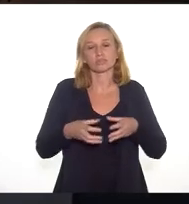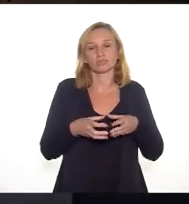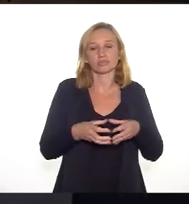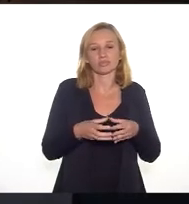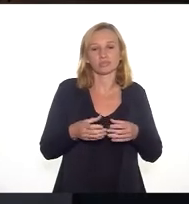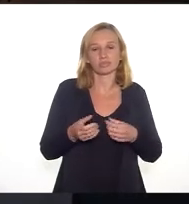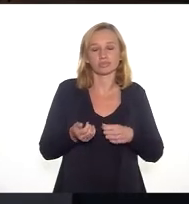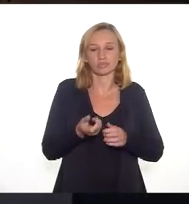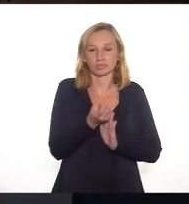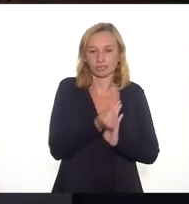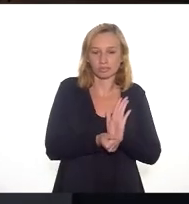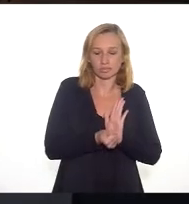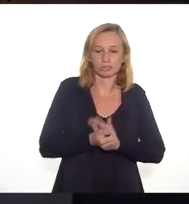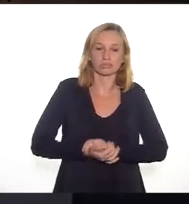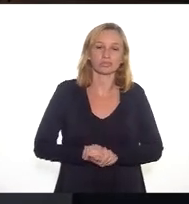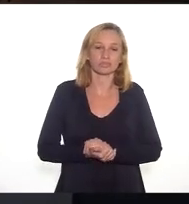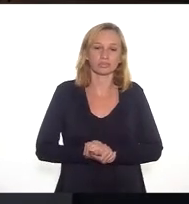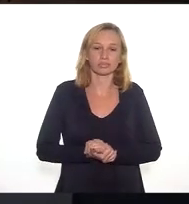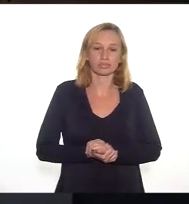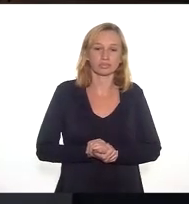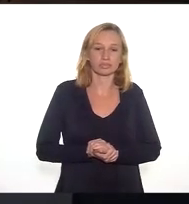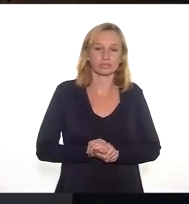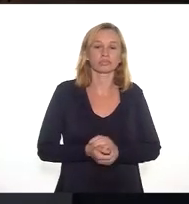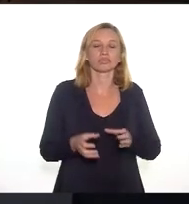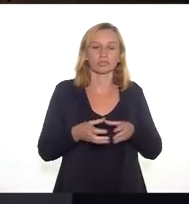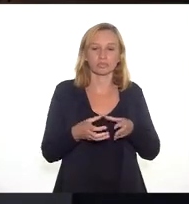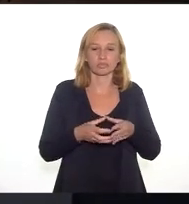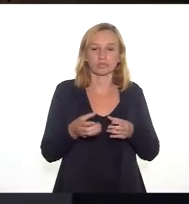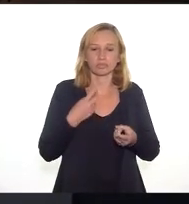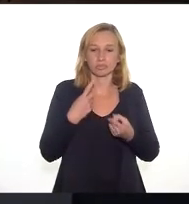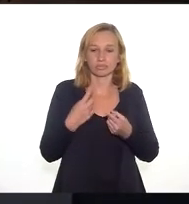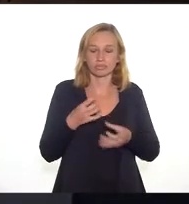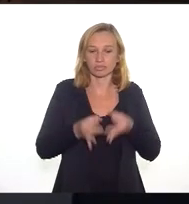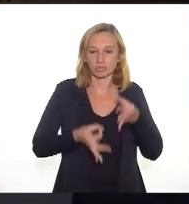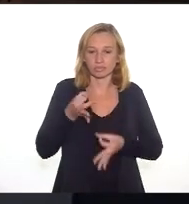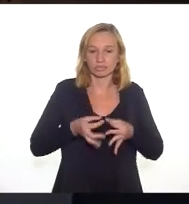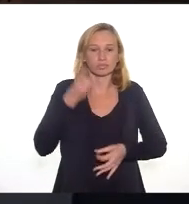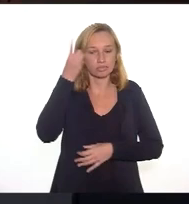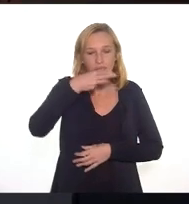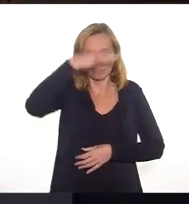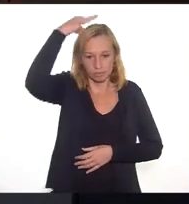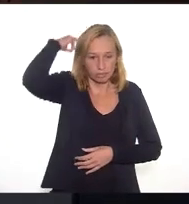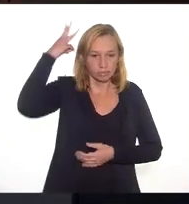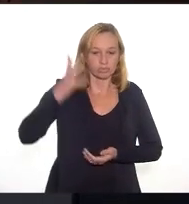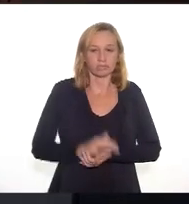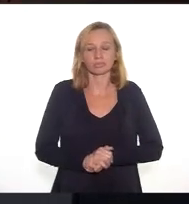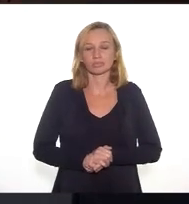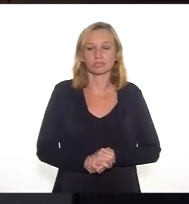e Orçamento. Para emitir parecer pela Comissão de Constituição e Justiça, deputado Márcio Pacheco.